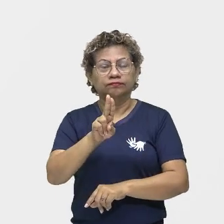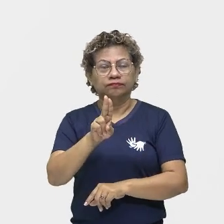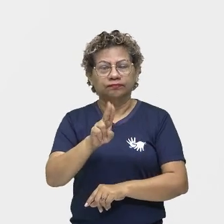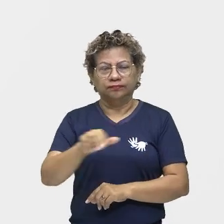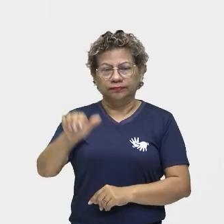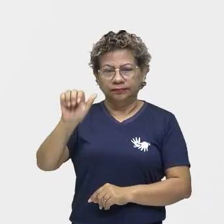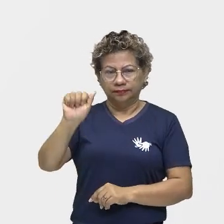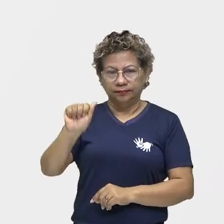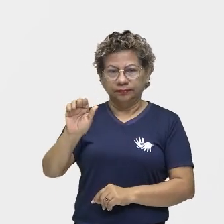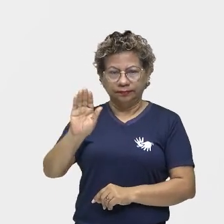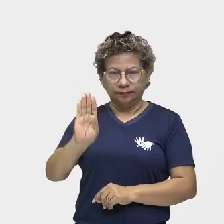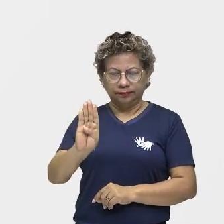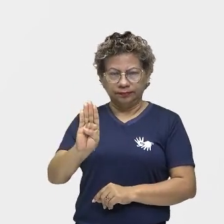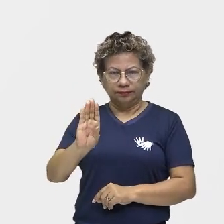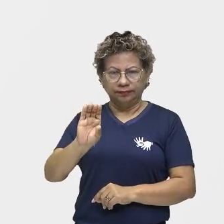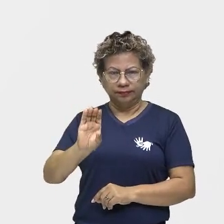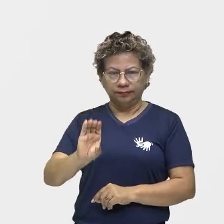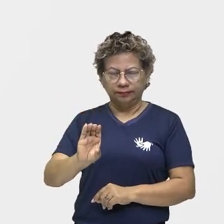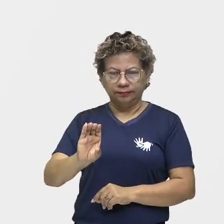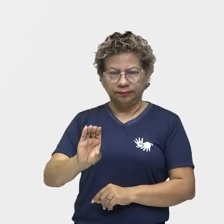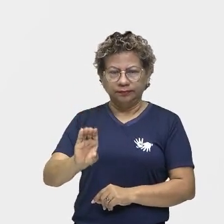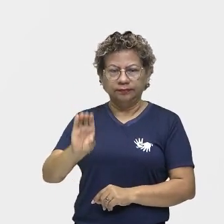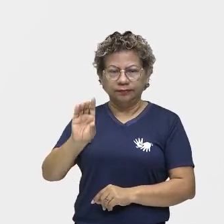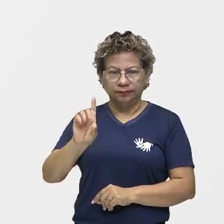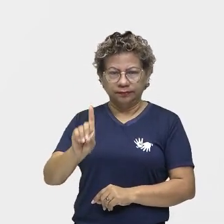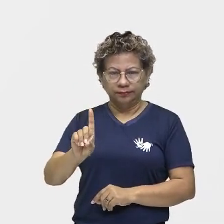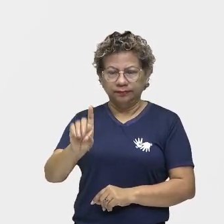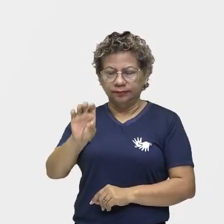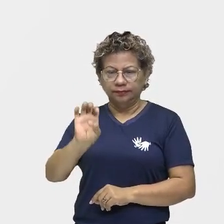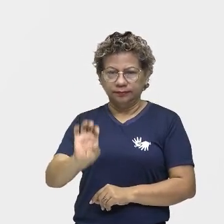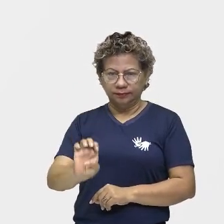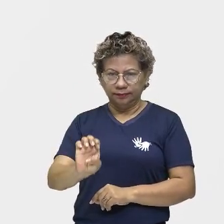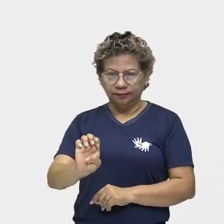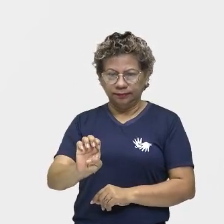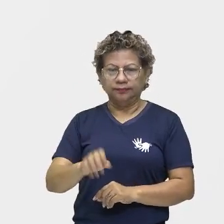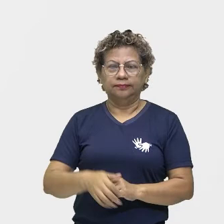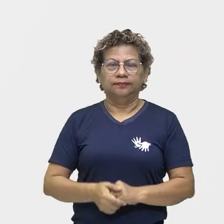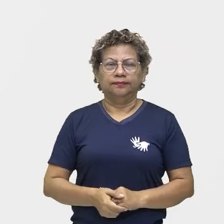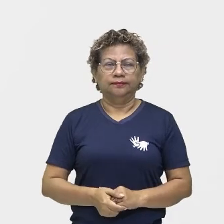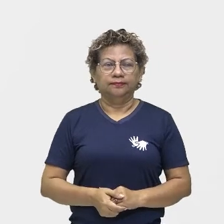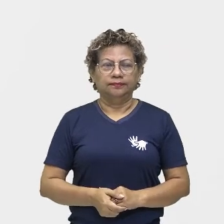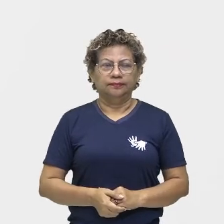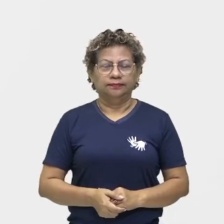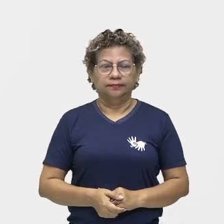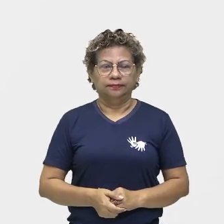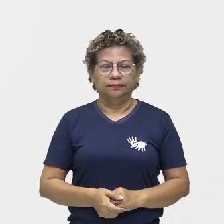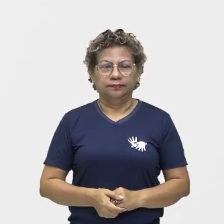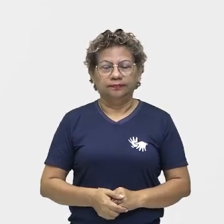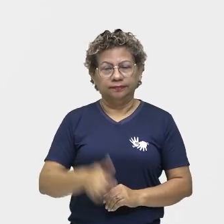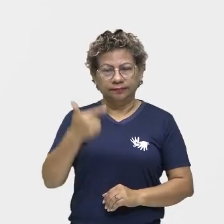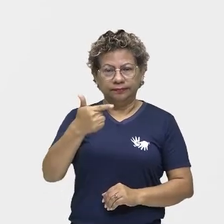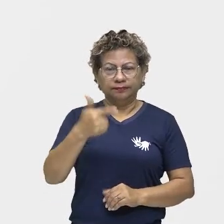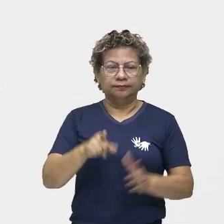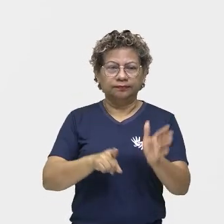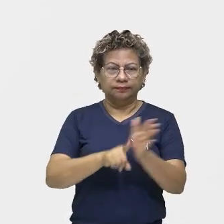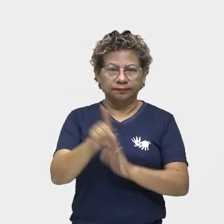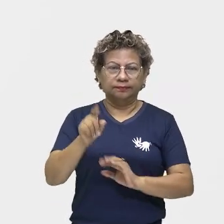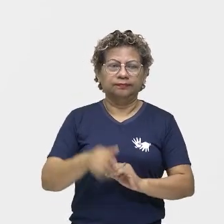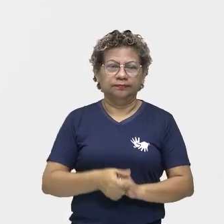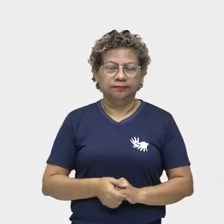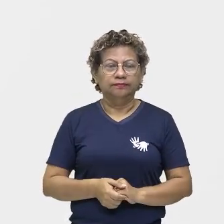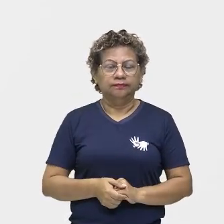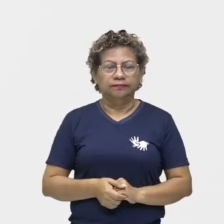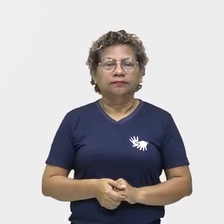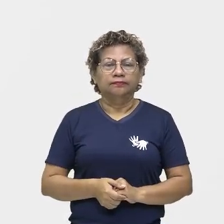Mediana, mediatriz, bissetriz, altura, base. Beleza? Questão 2, Universidade Federal